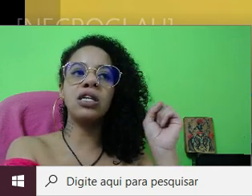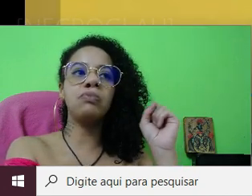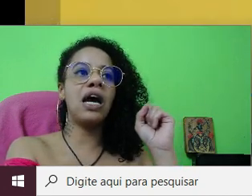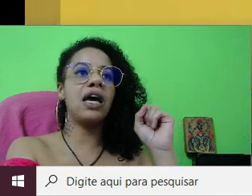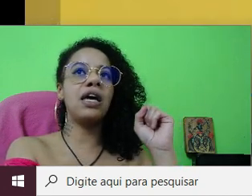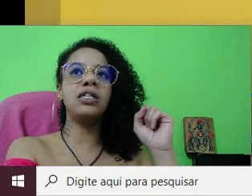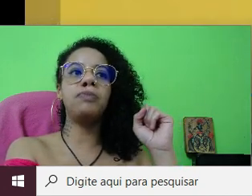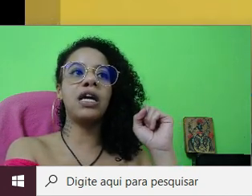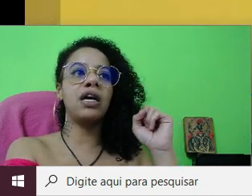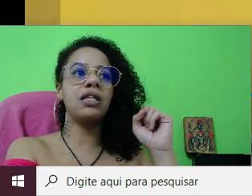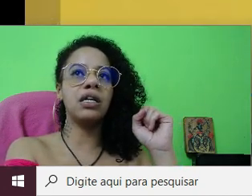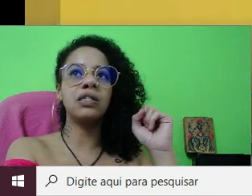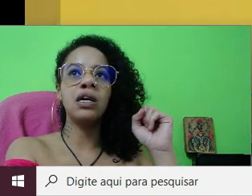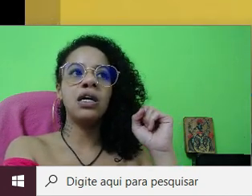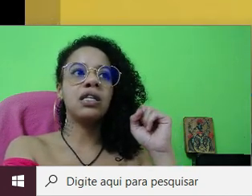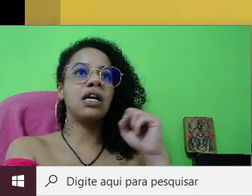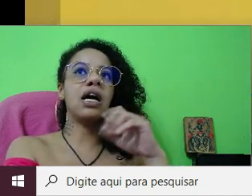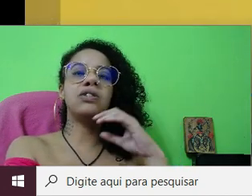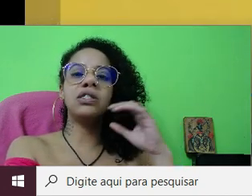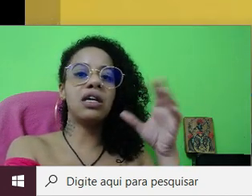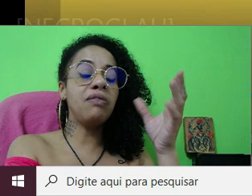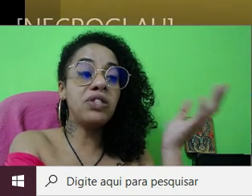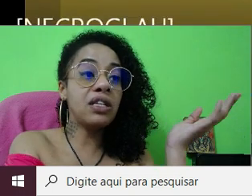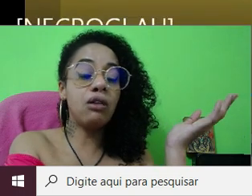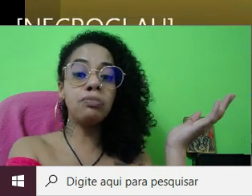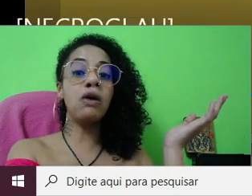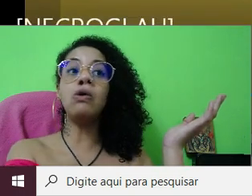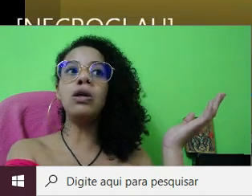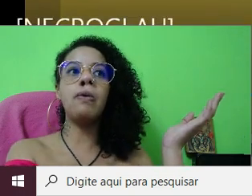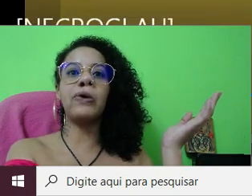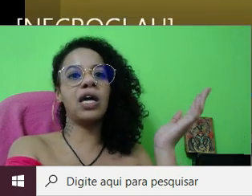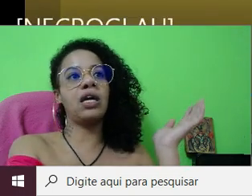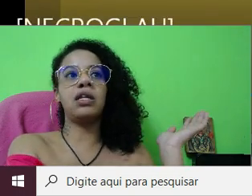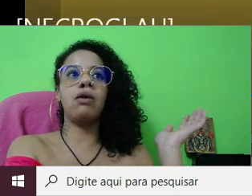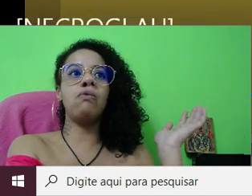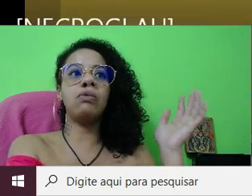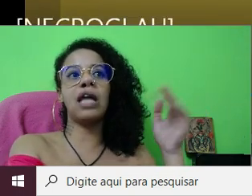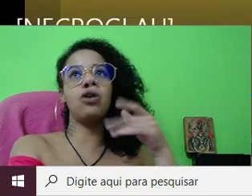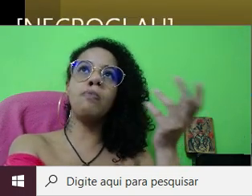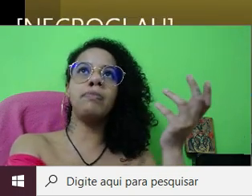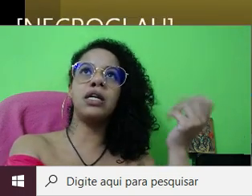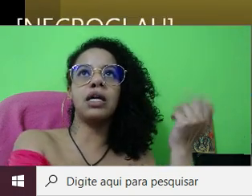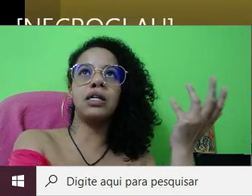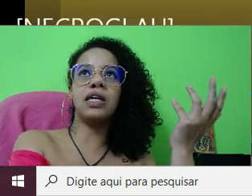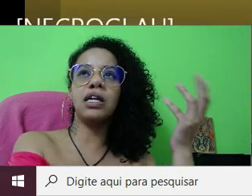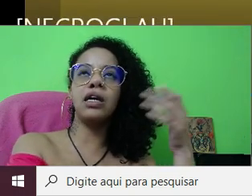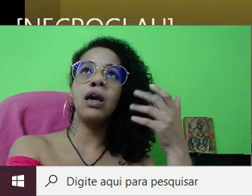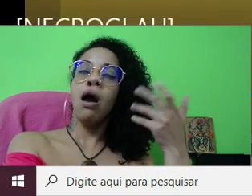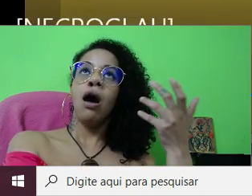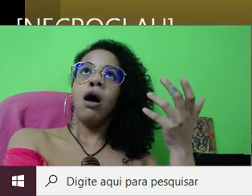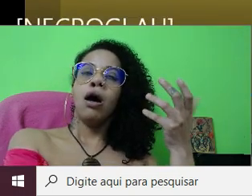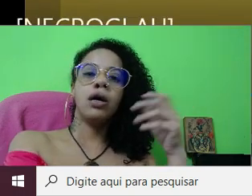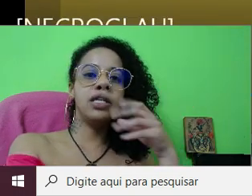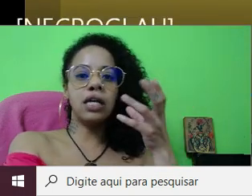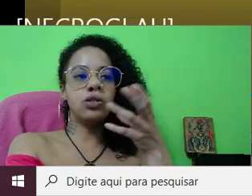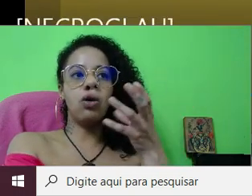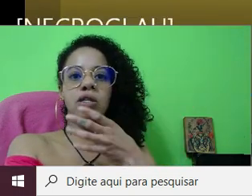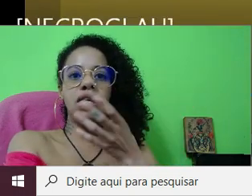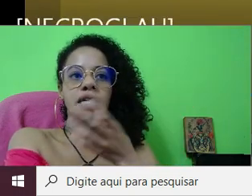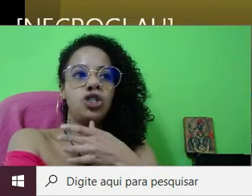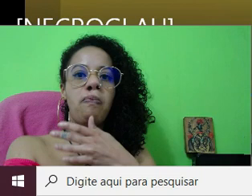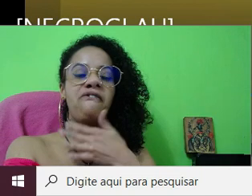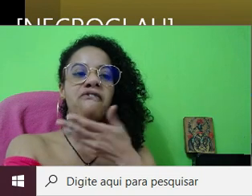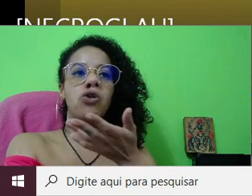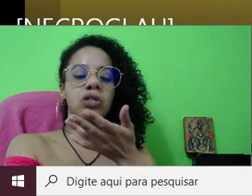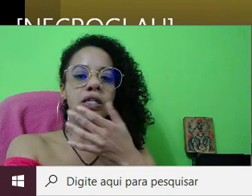das mulheres pretas tá ligado vocês tem que citar os bagulho Porque então tem uma militância que e